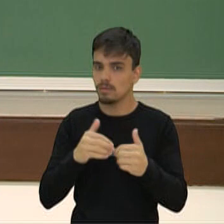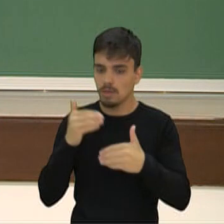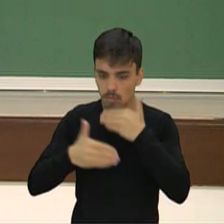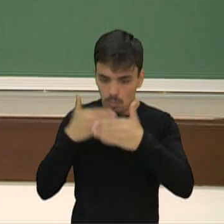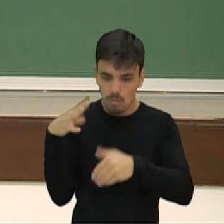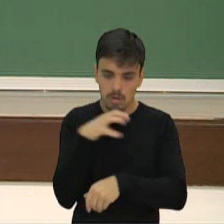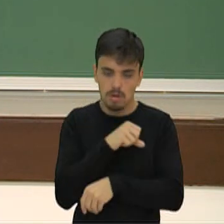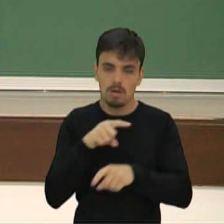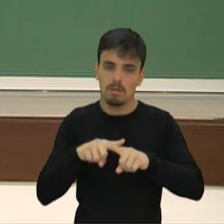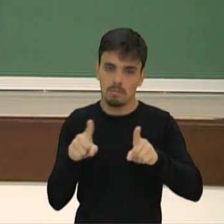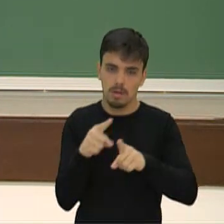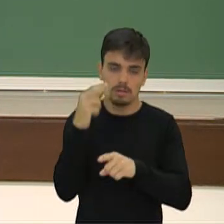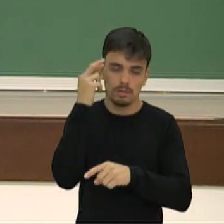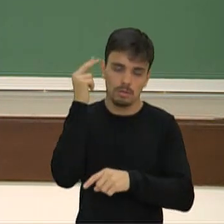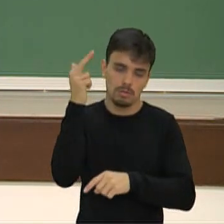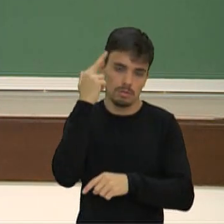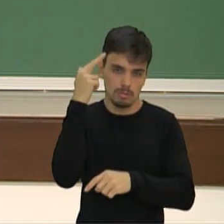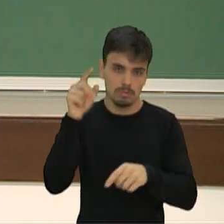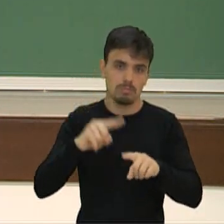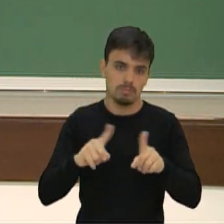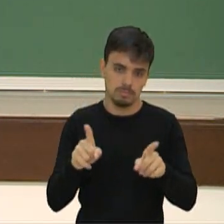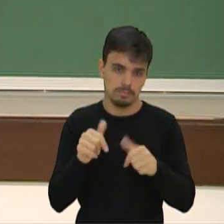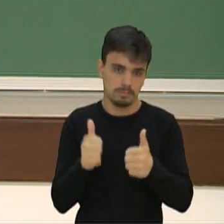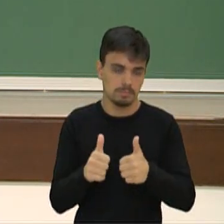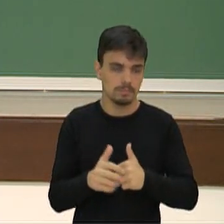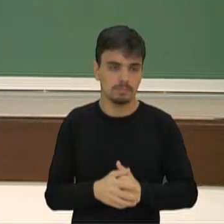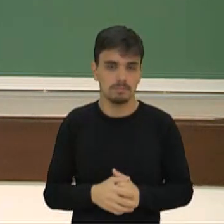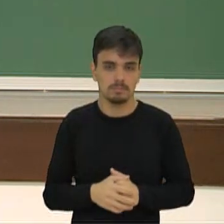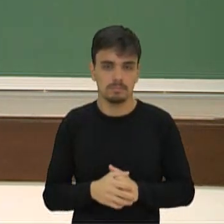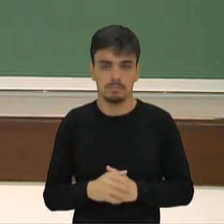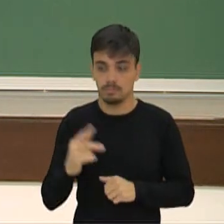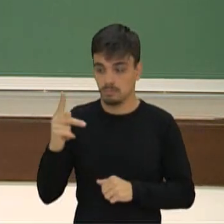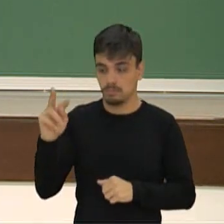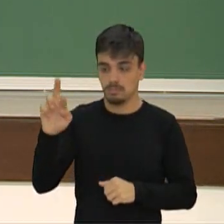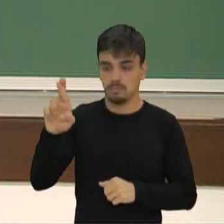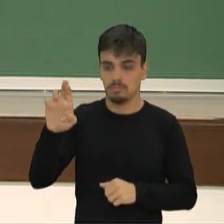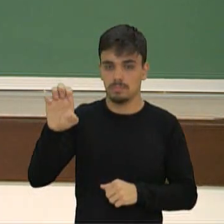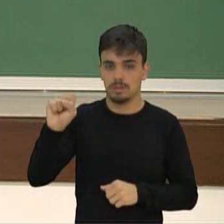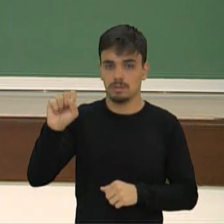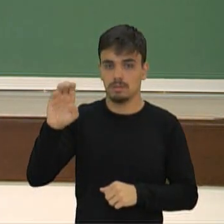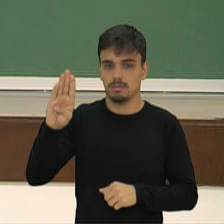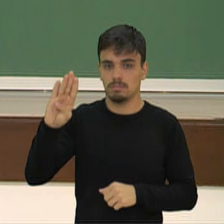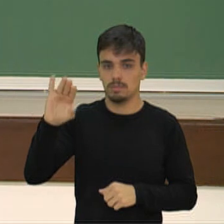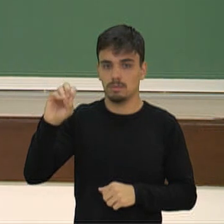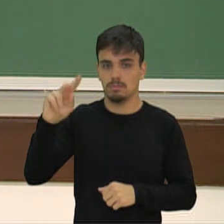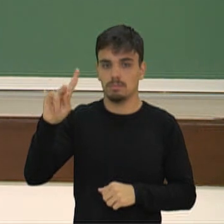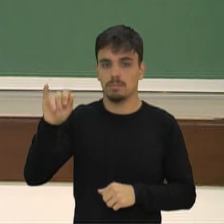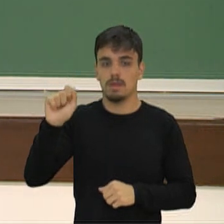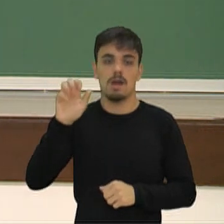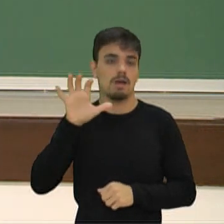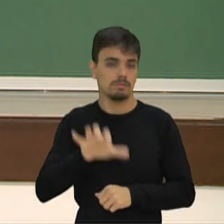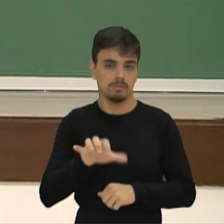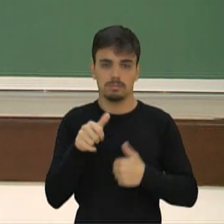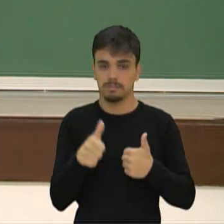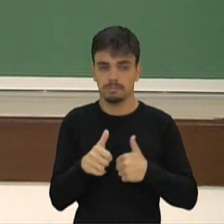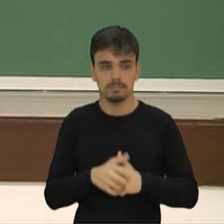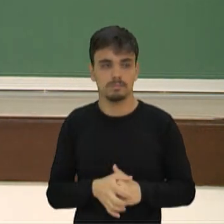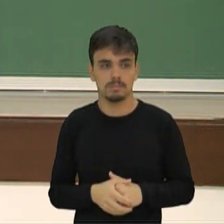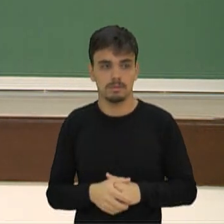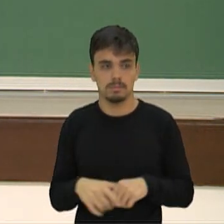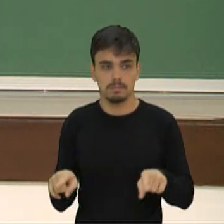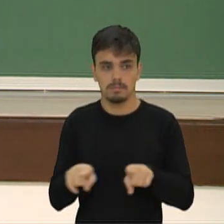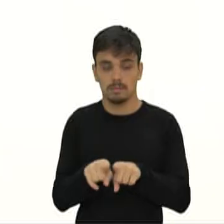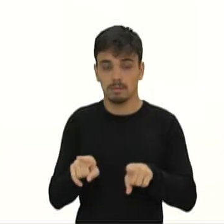tem circunstâncias que isso venham a ocorrer, certo? E a presbiopia acaba sendo uma delas. Me acompanhe na tela novamente. Temos aqui